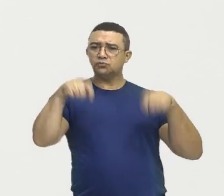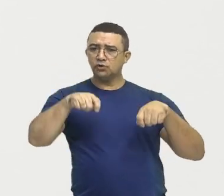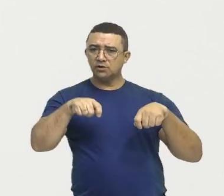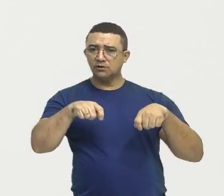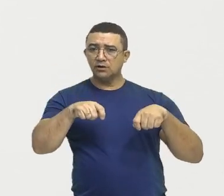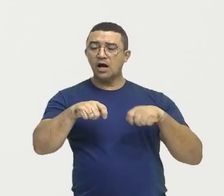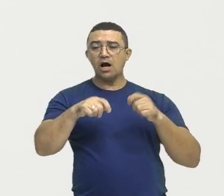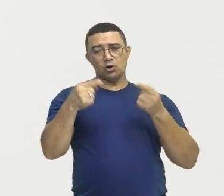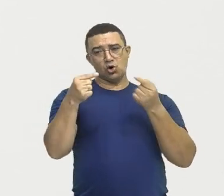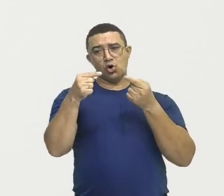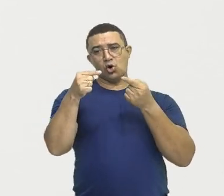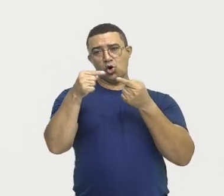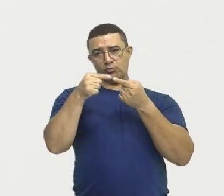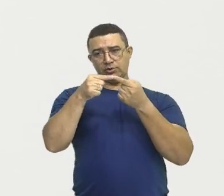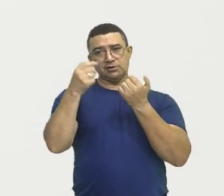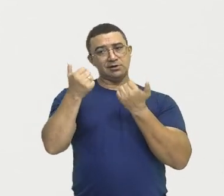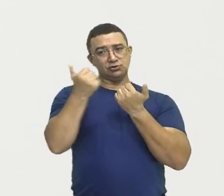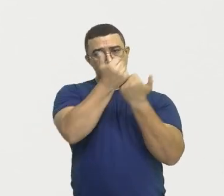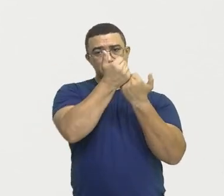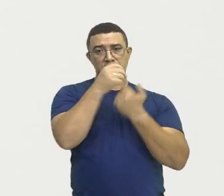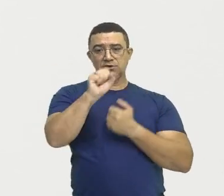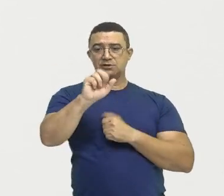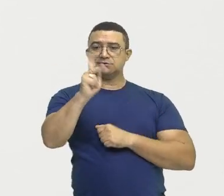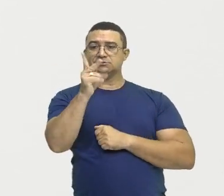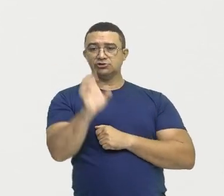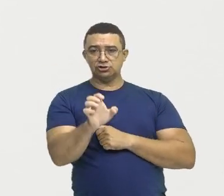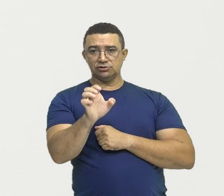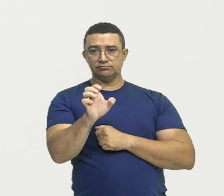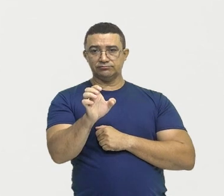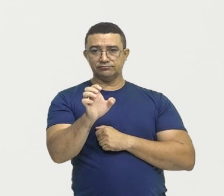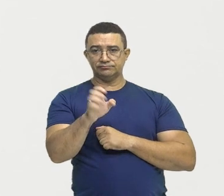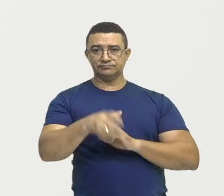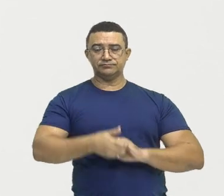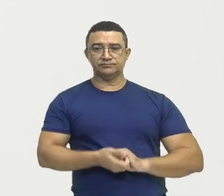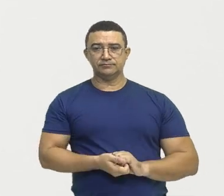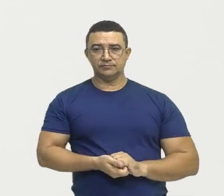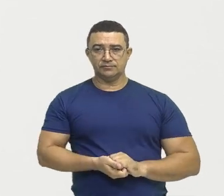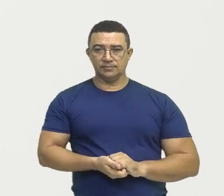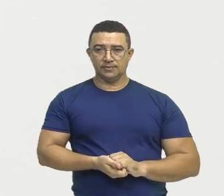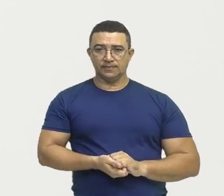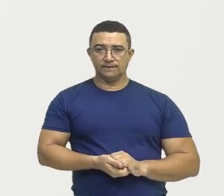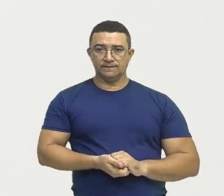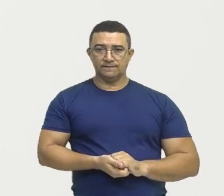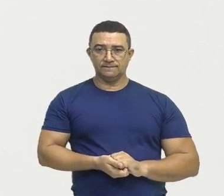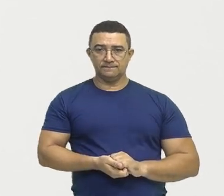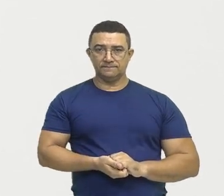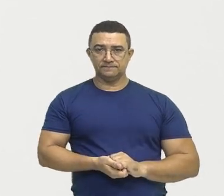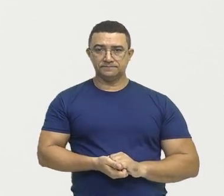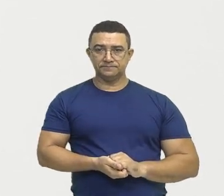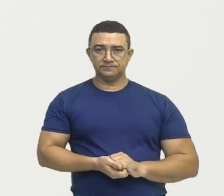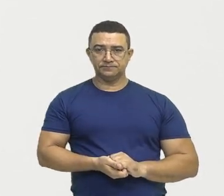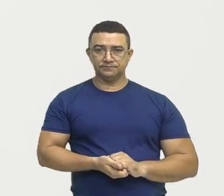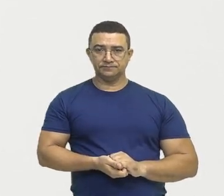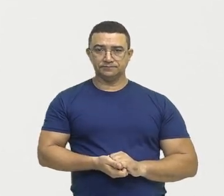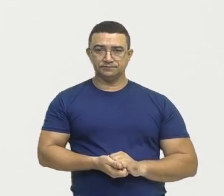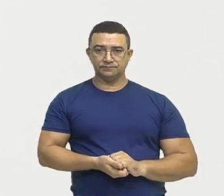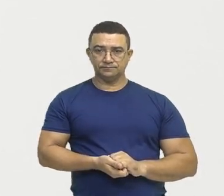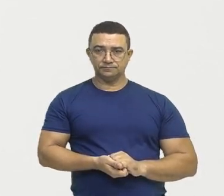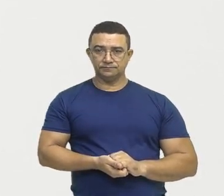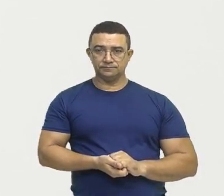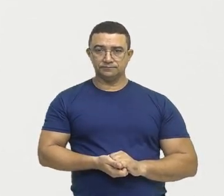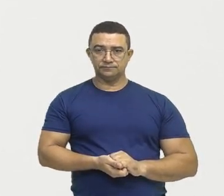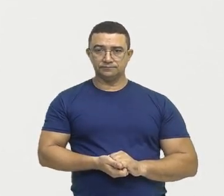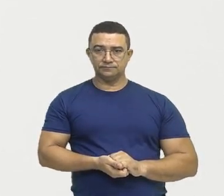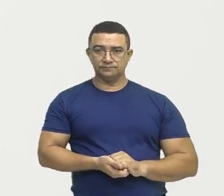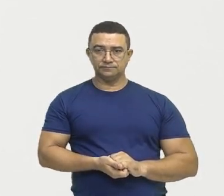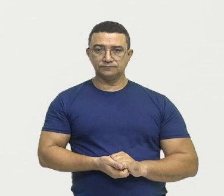she. Também terceira pessoa do singular e, portanto, a regra permanece a mesma, tá? A mesma de terceira pessoa do singular. Vou mostrar